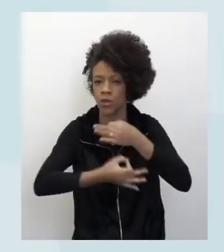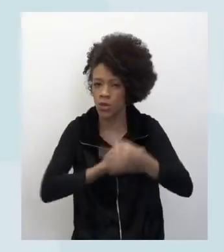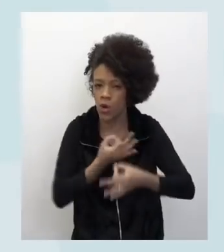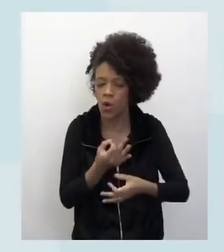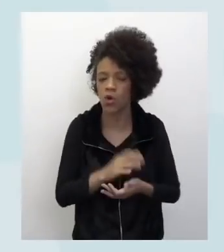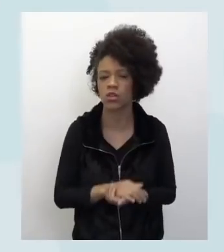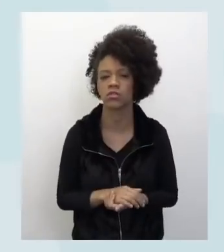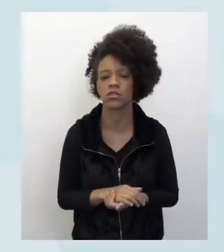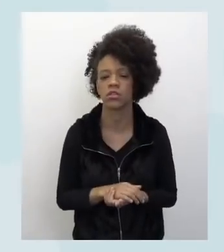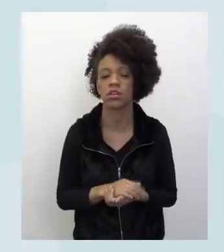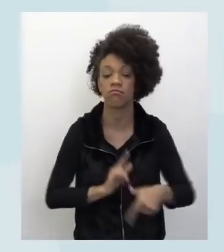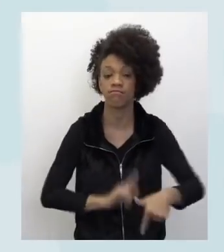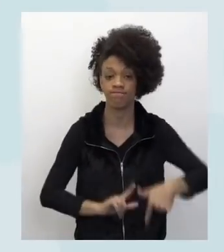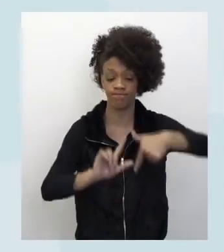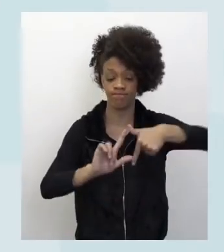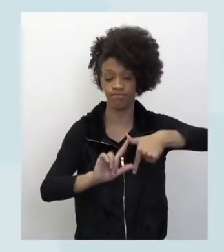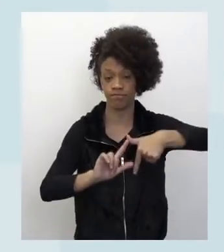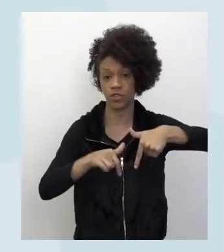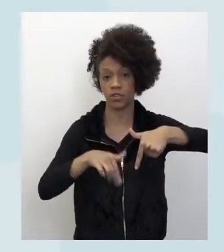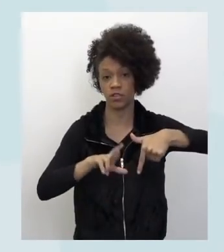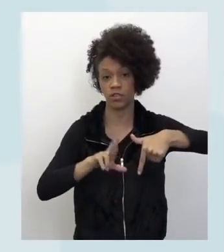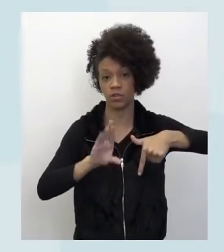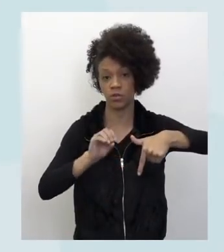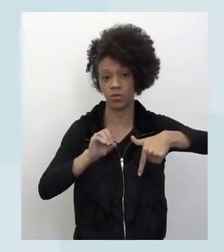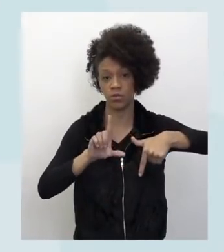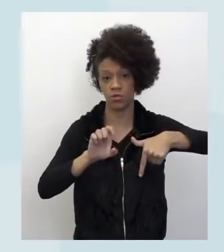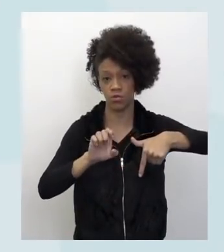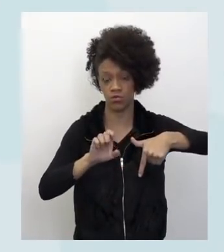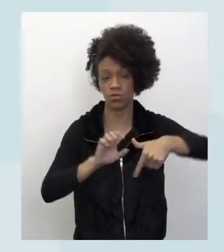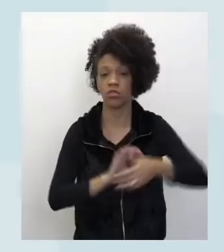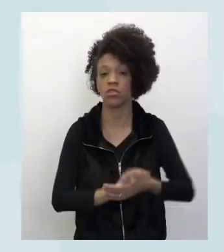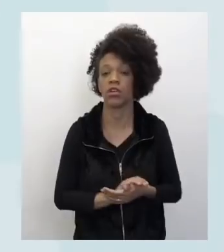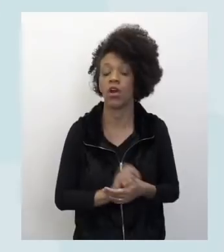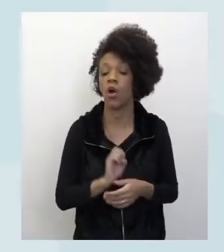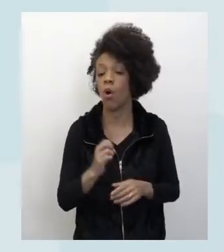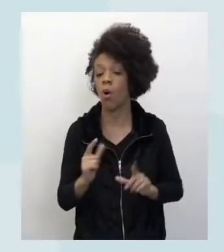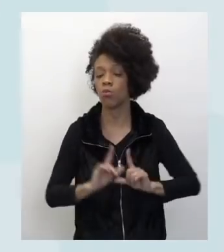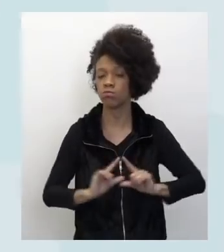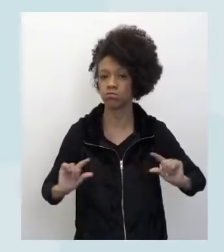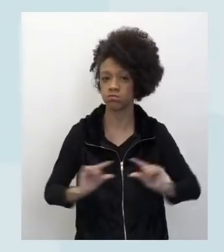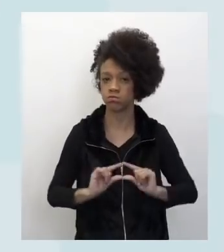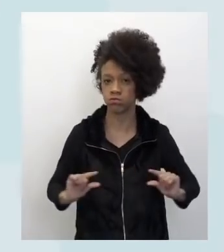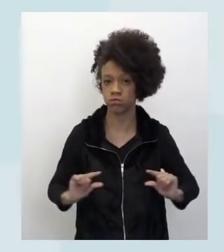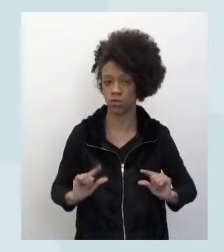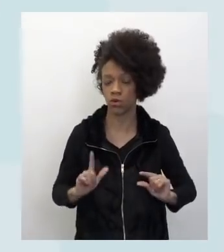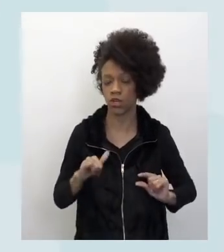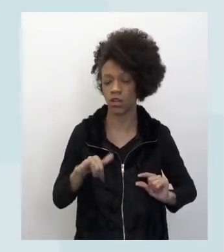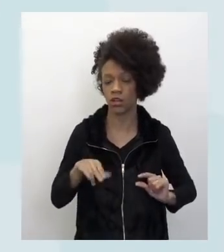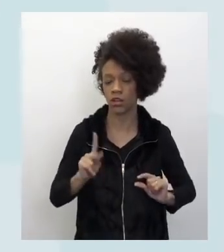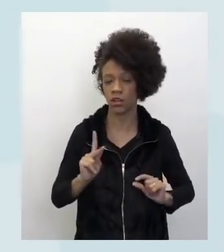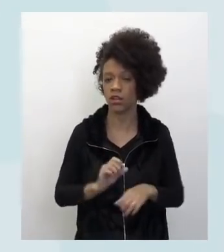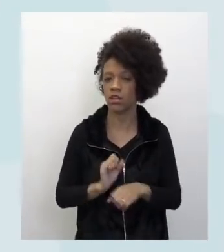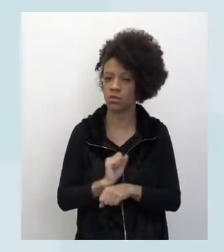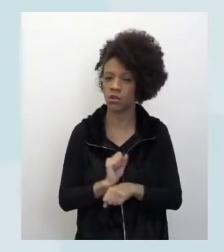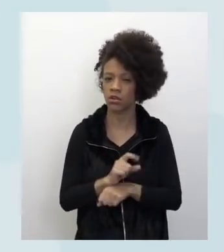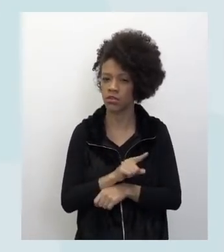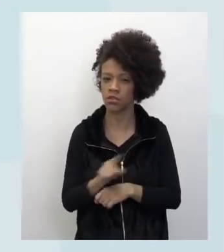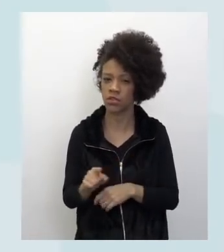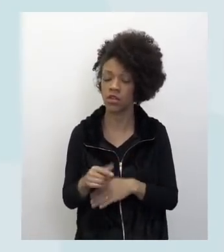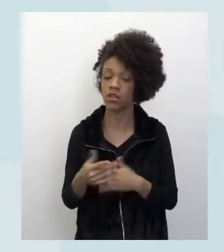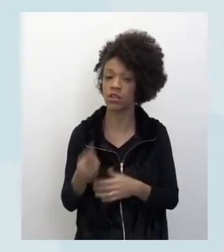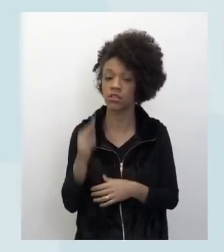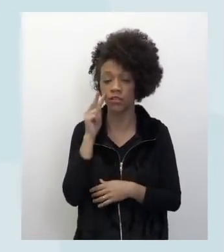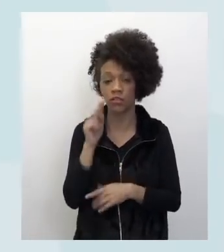tá? Tem o QR Code que vocês podem entrar ou o link. Então, a gente está esperando vocês lá e nos vemos